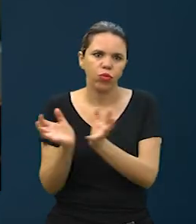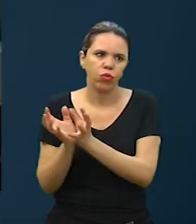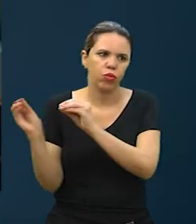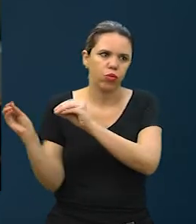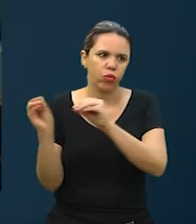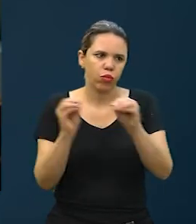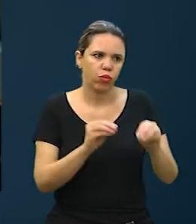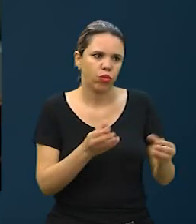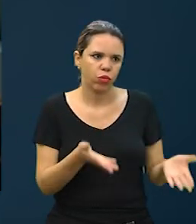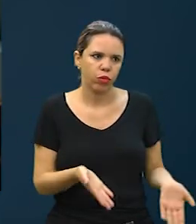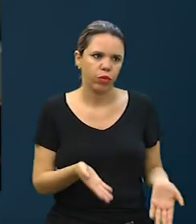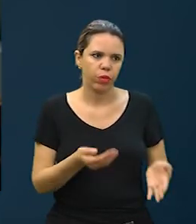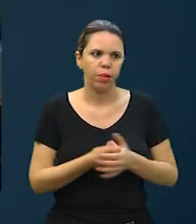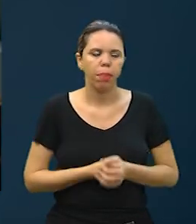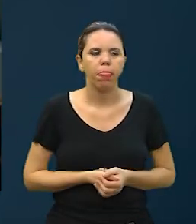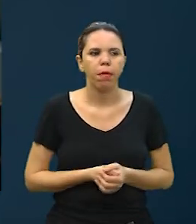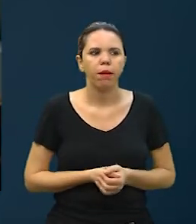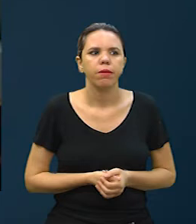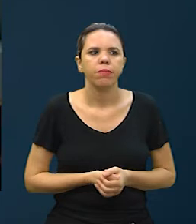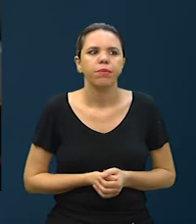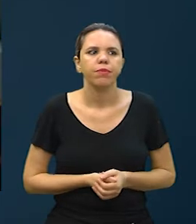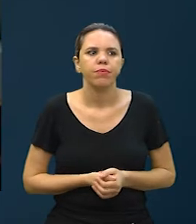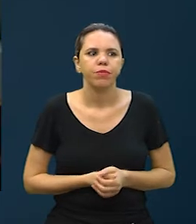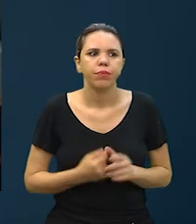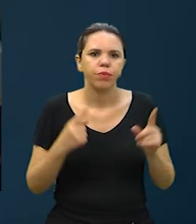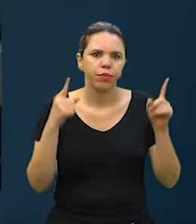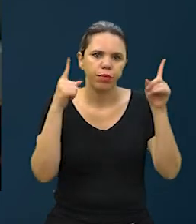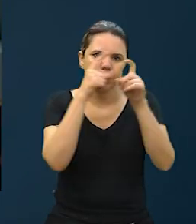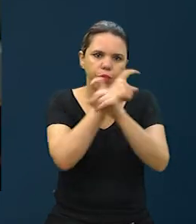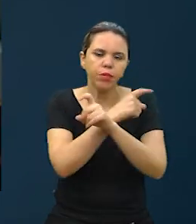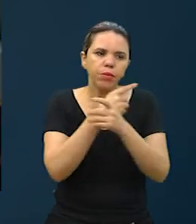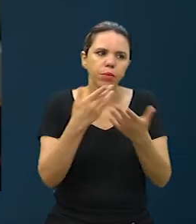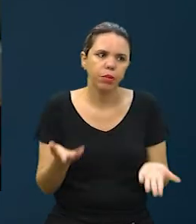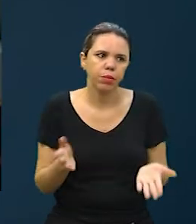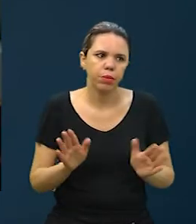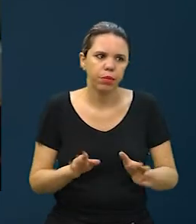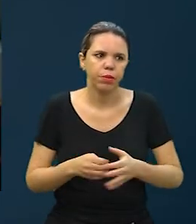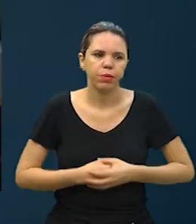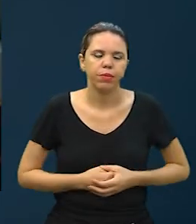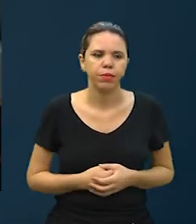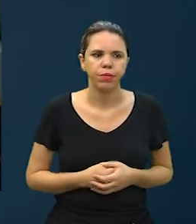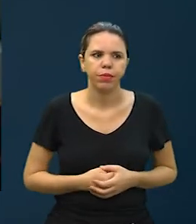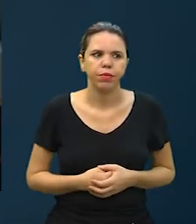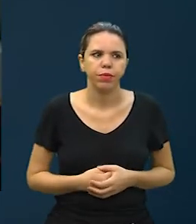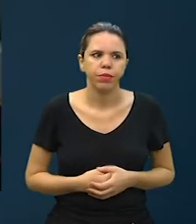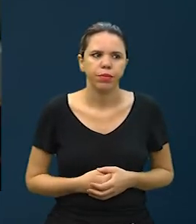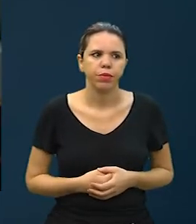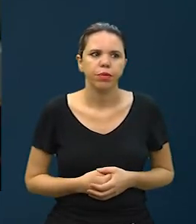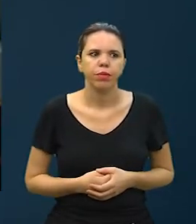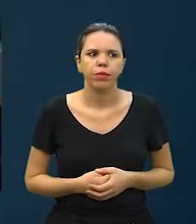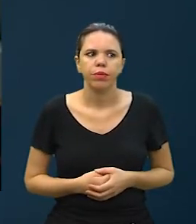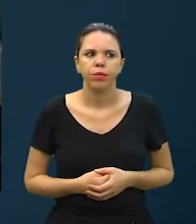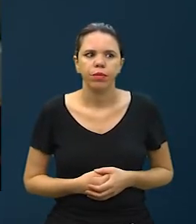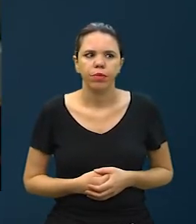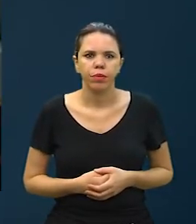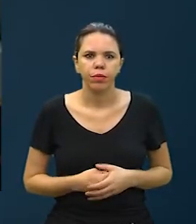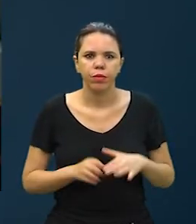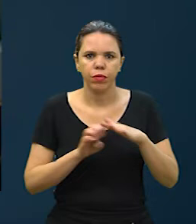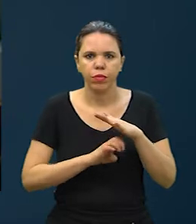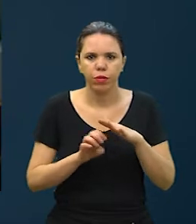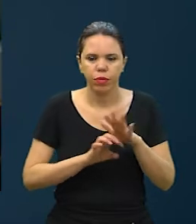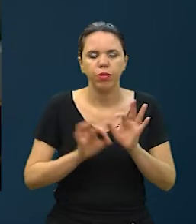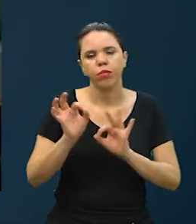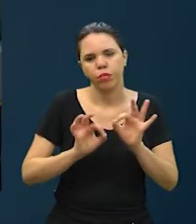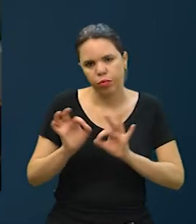o time de lá para cá. Enfim, foi bastante complicado. Mas a gente foi colocando